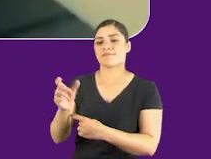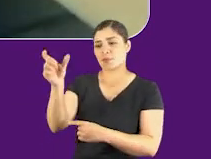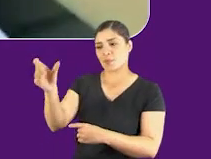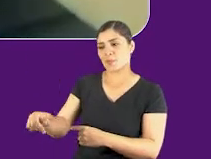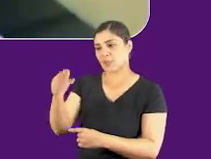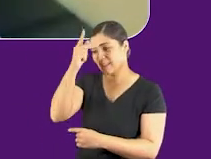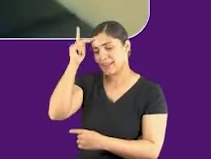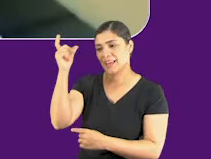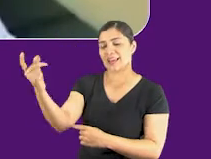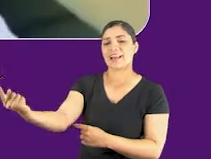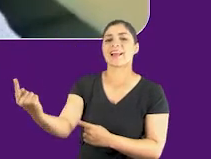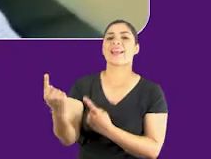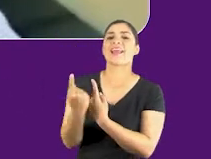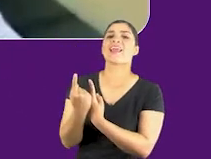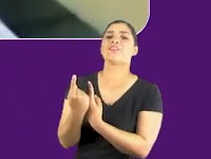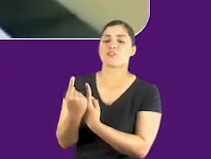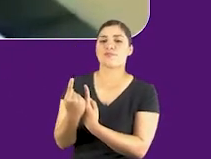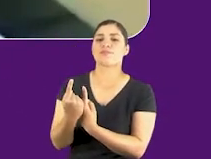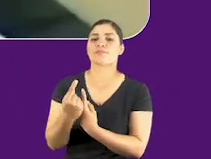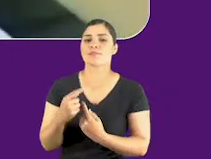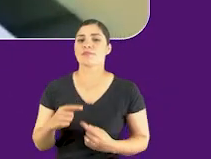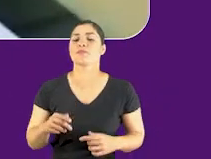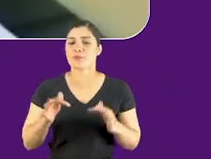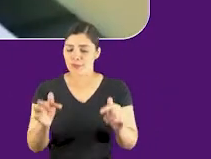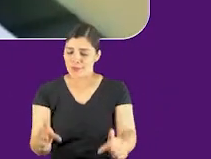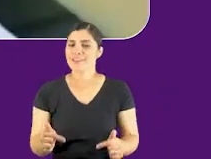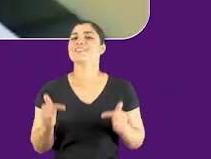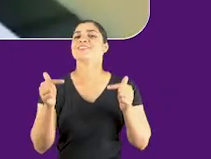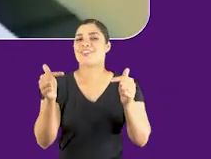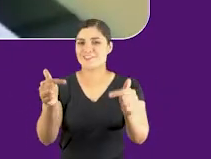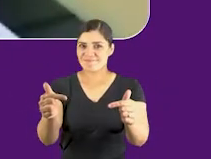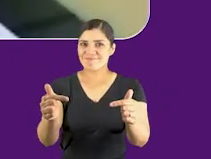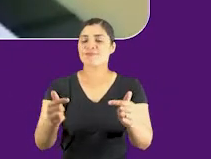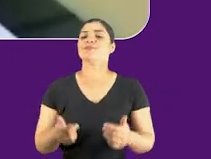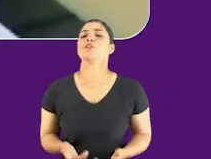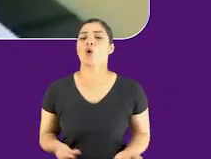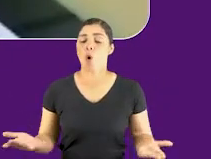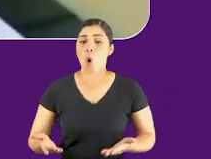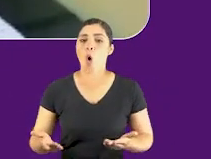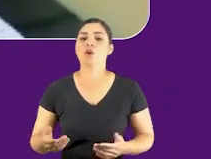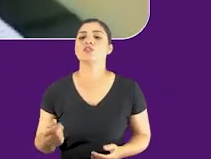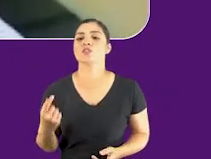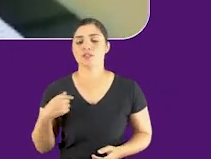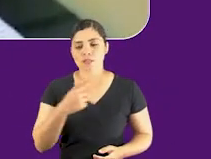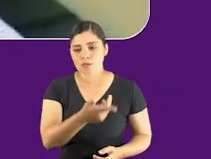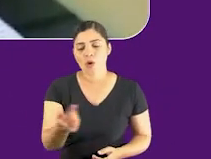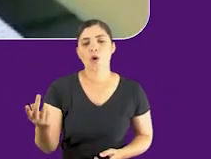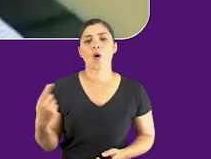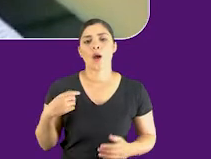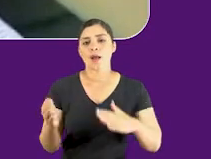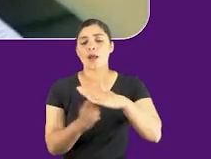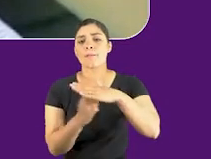que é o nosso desafio constante estou nos faz ser muito humildes e muito